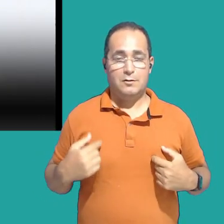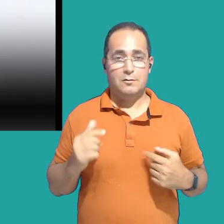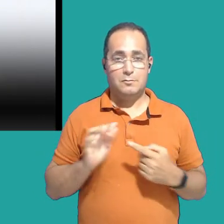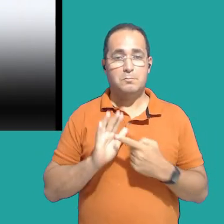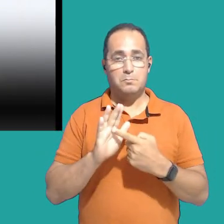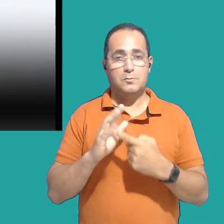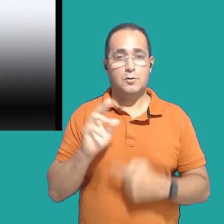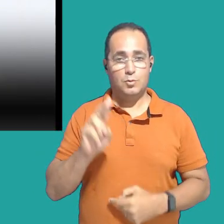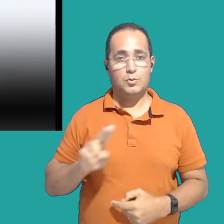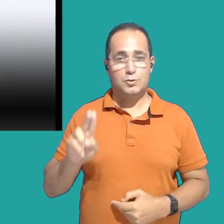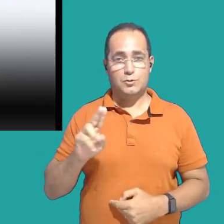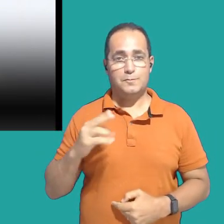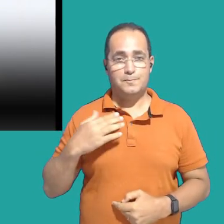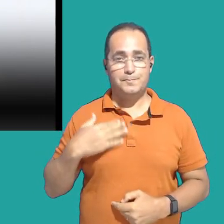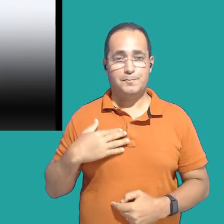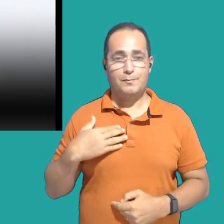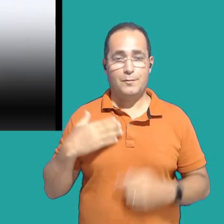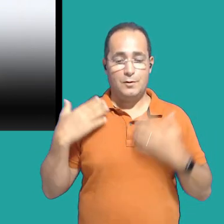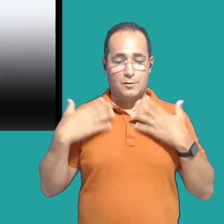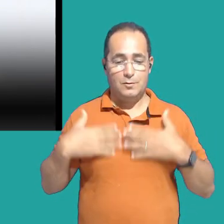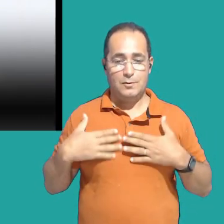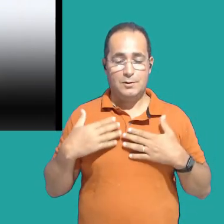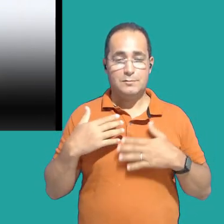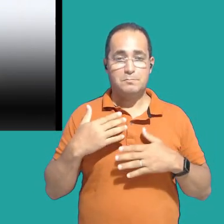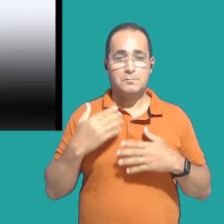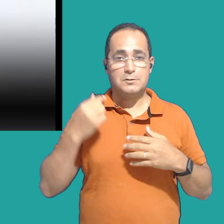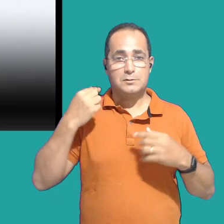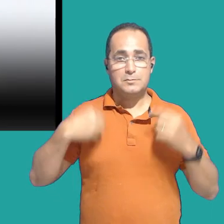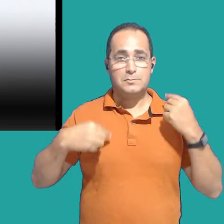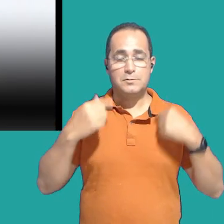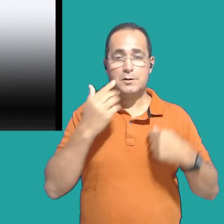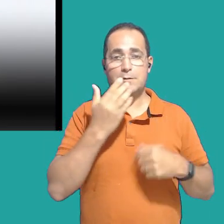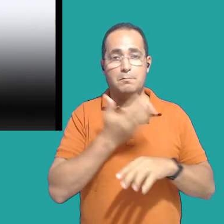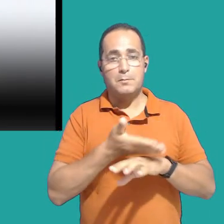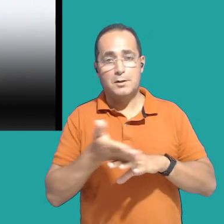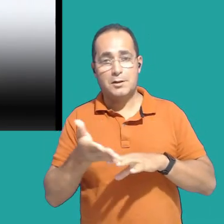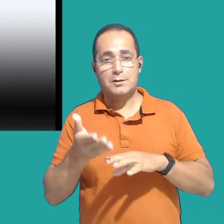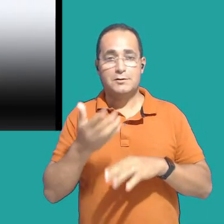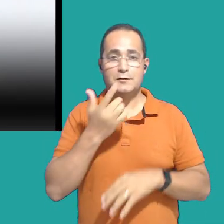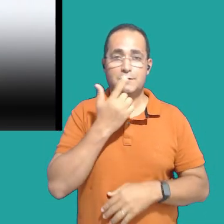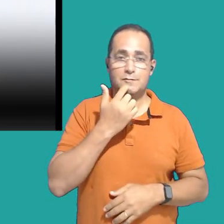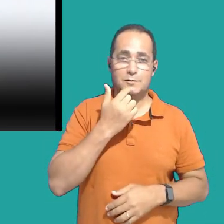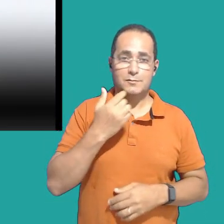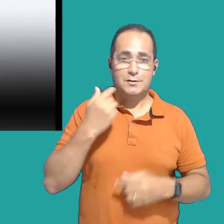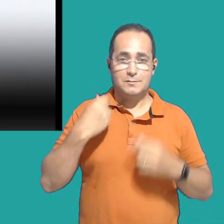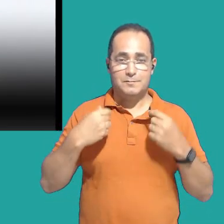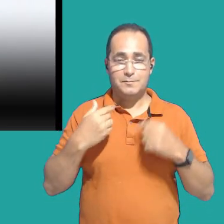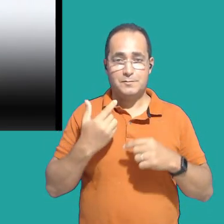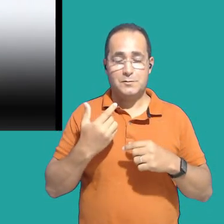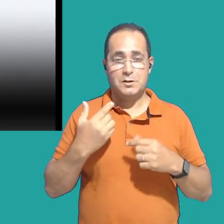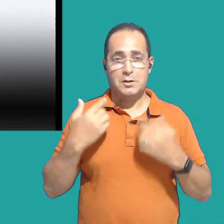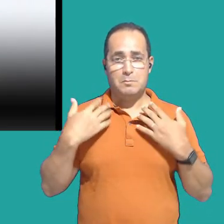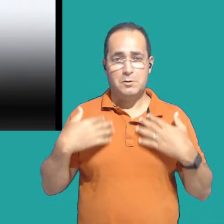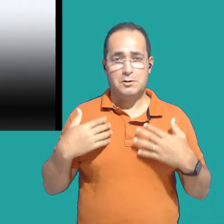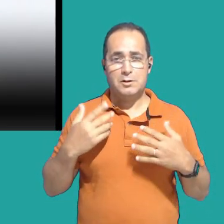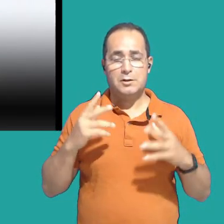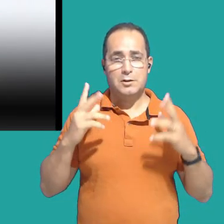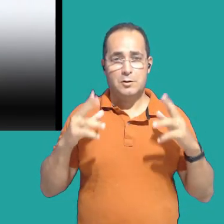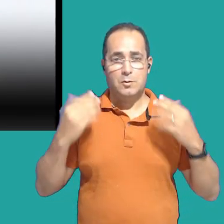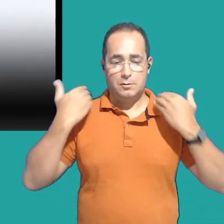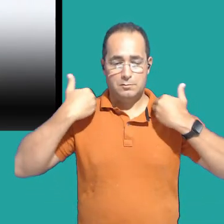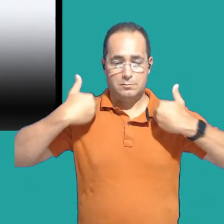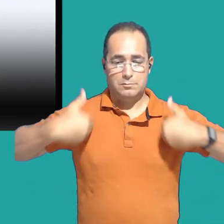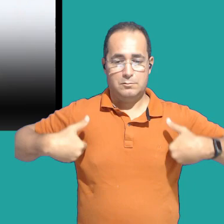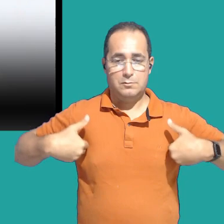todo ele, mas eu uso um macacão com a blusa de listras brancas e vermelhas. A blusa é de um